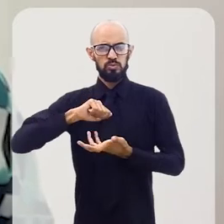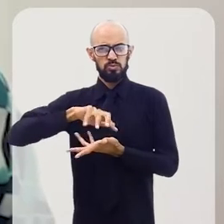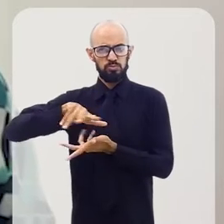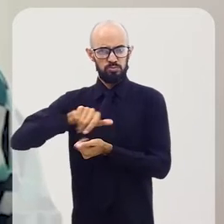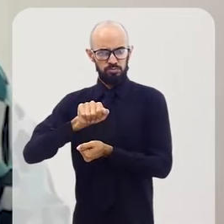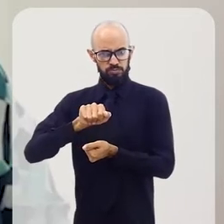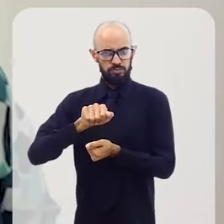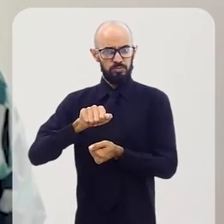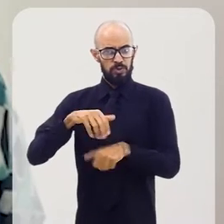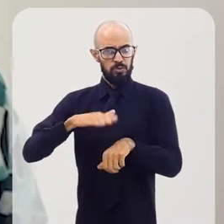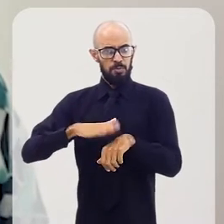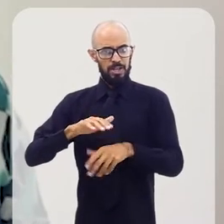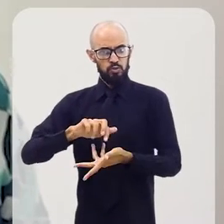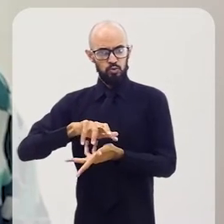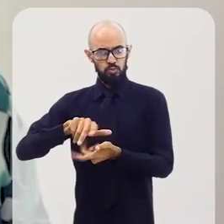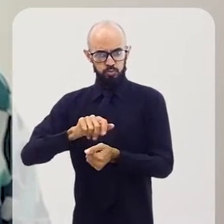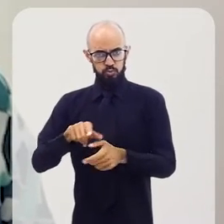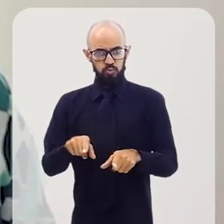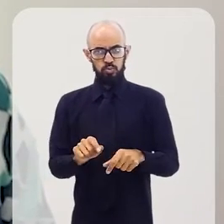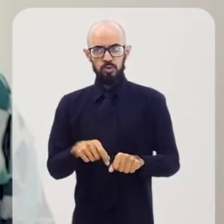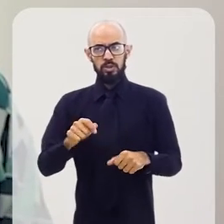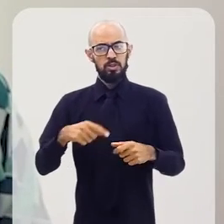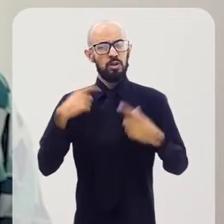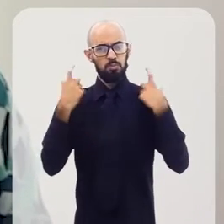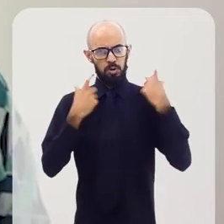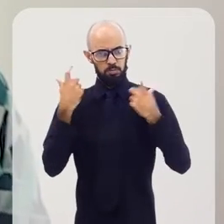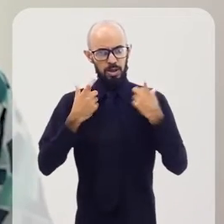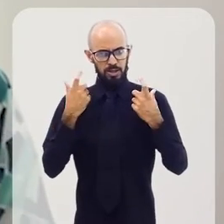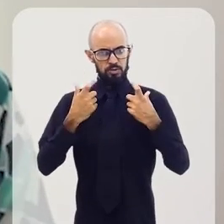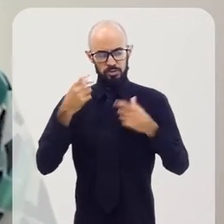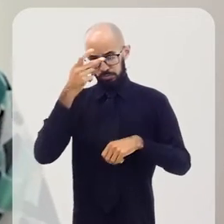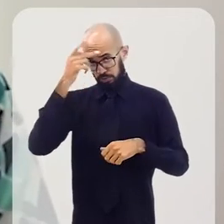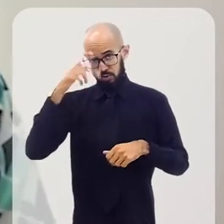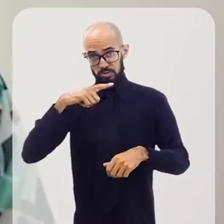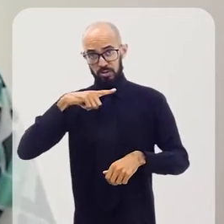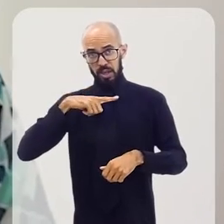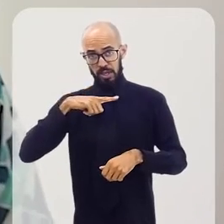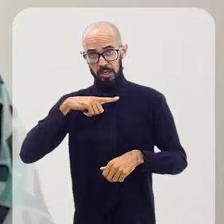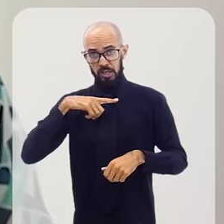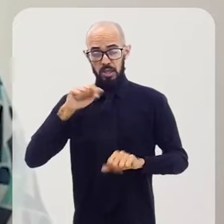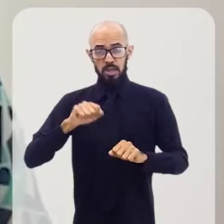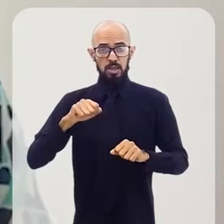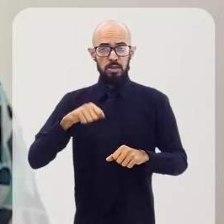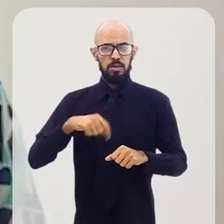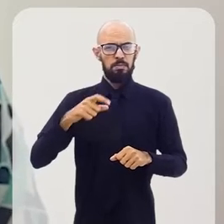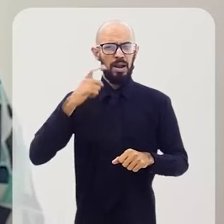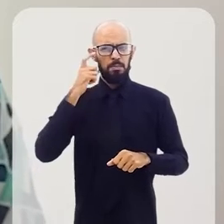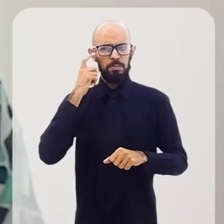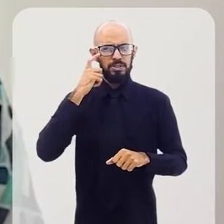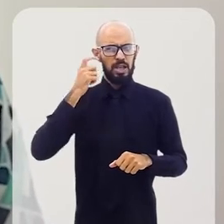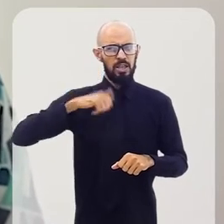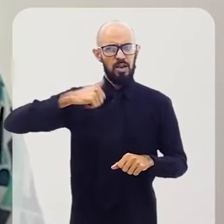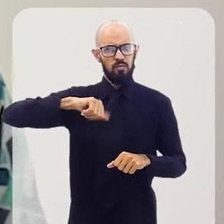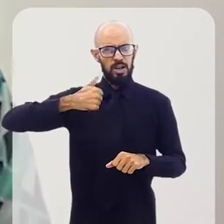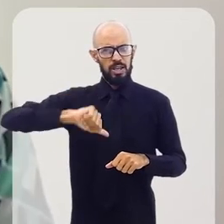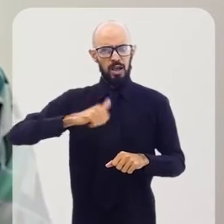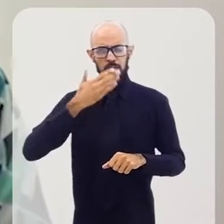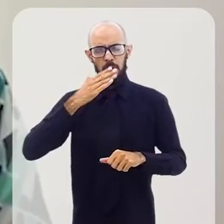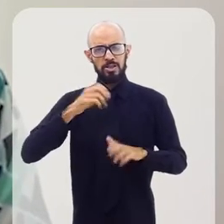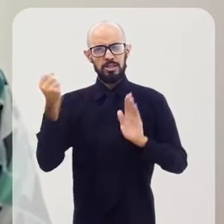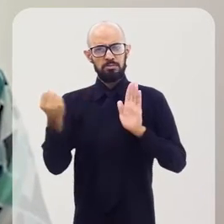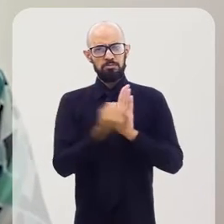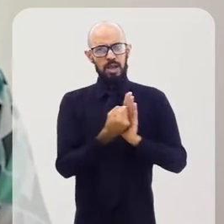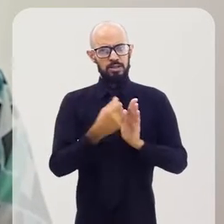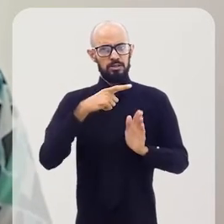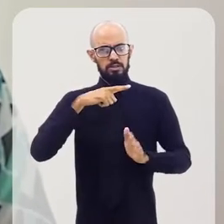mais engajados e preocupados com os impactos do setor no meio ambiente. E para avaliar que marcas nacionais